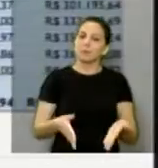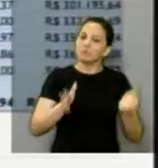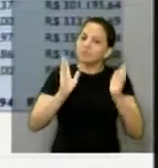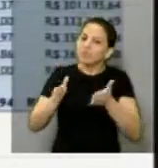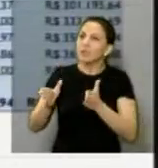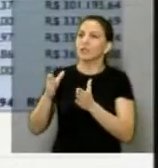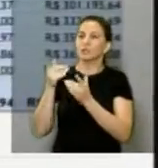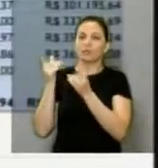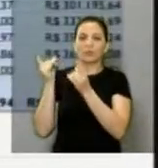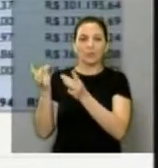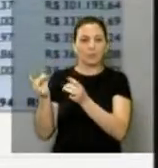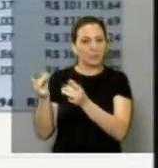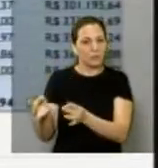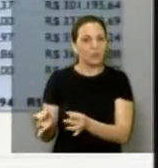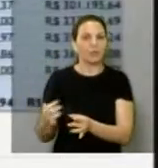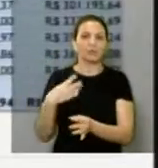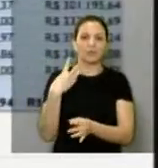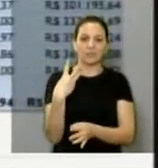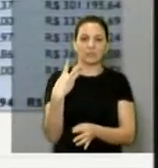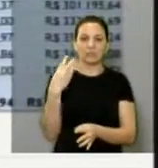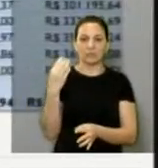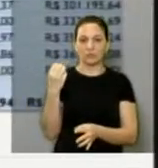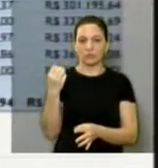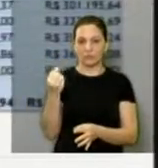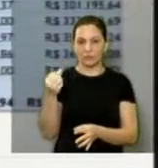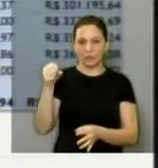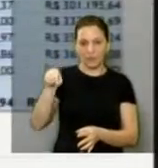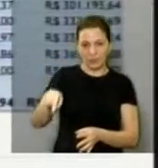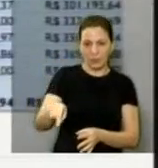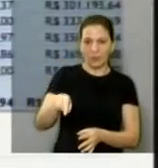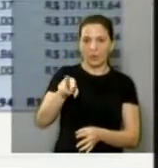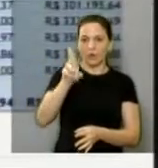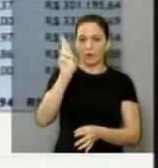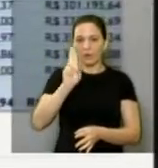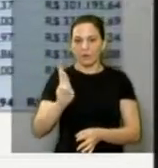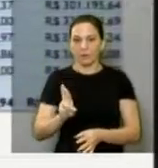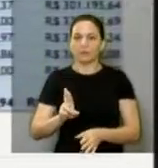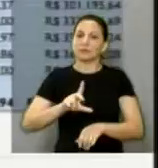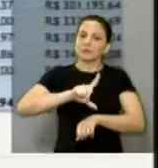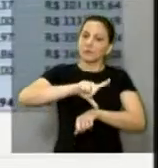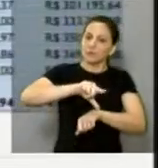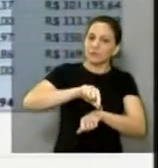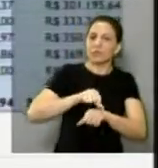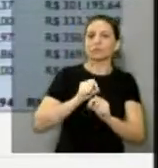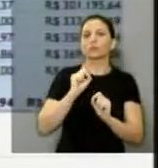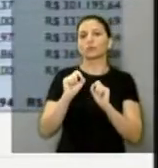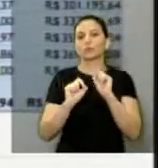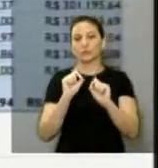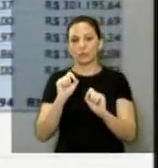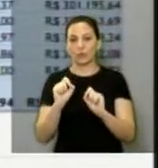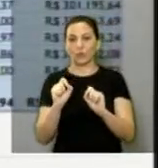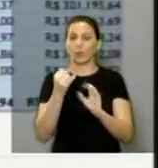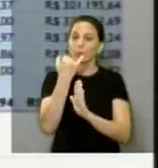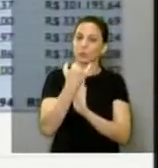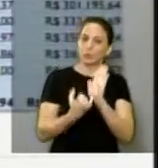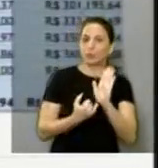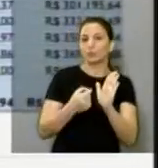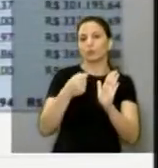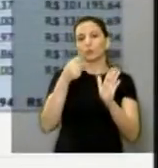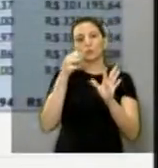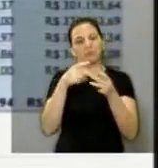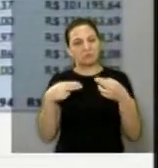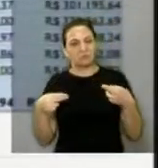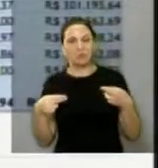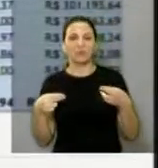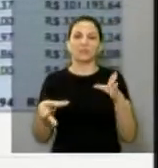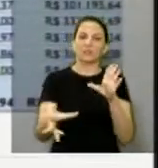pagou R$ 390.000 só de atraso. Porque juro e correção monetária também não está aí, tá certo? Só de atraso